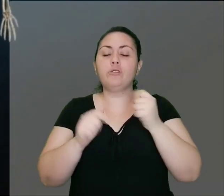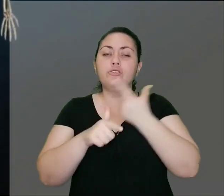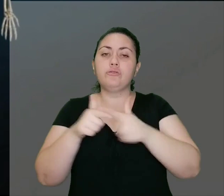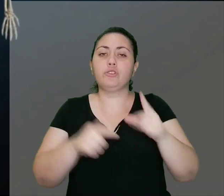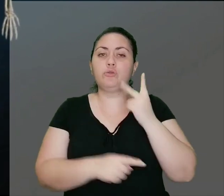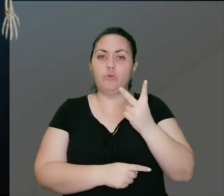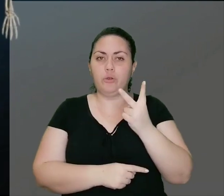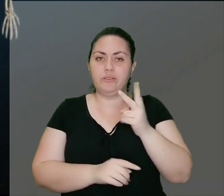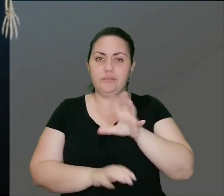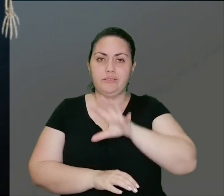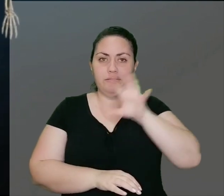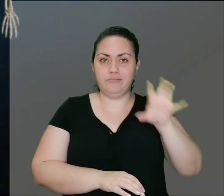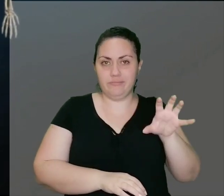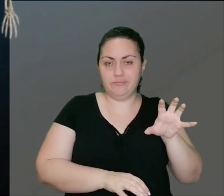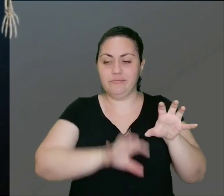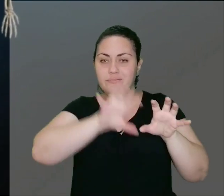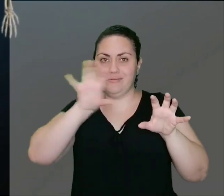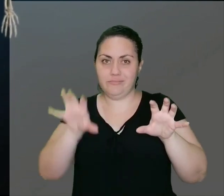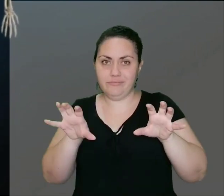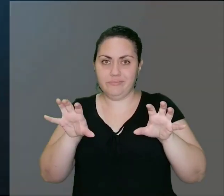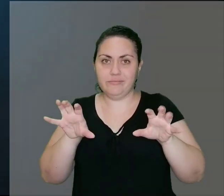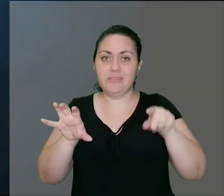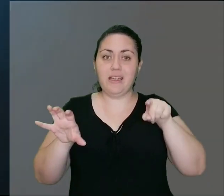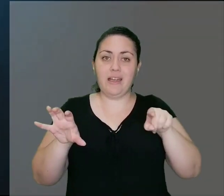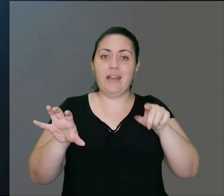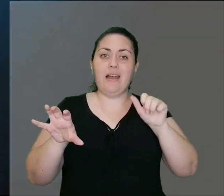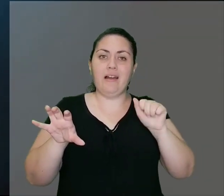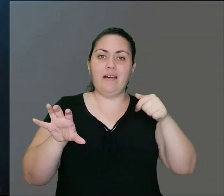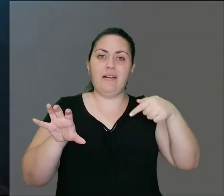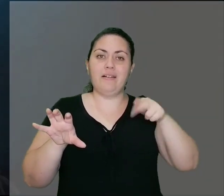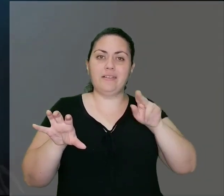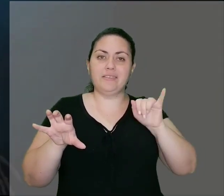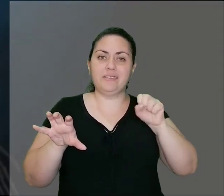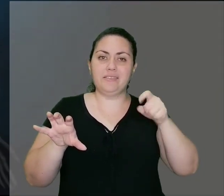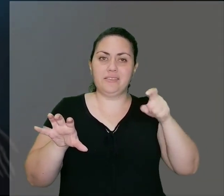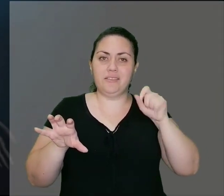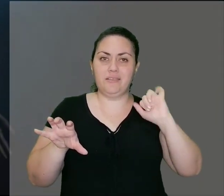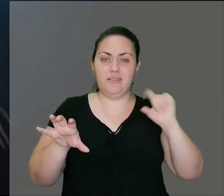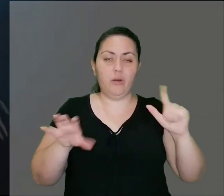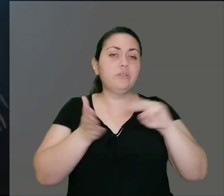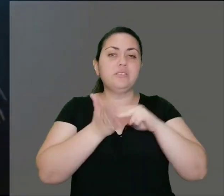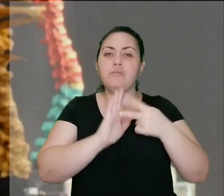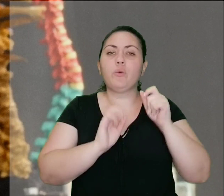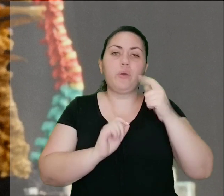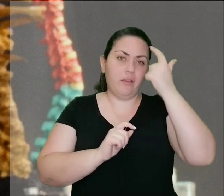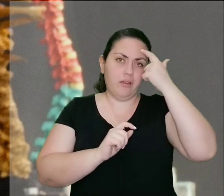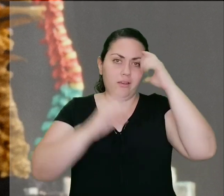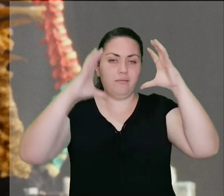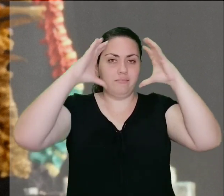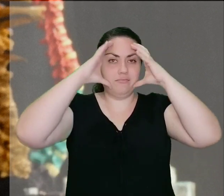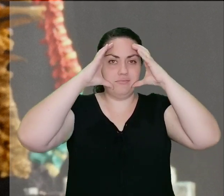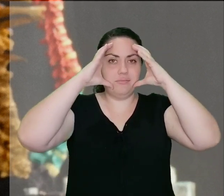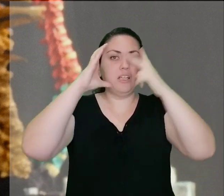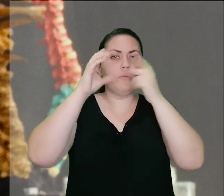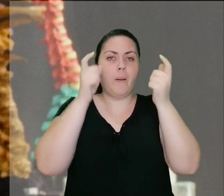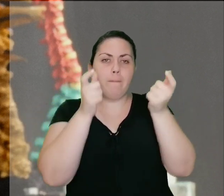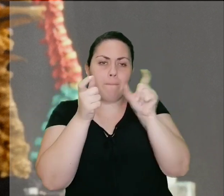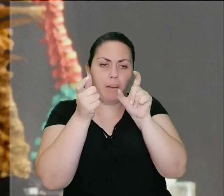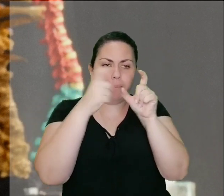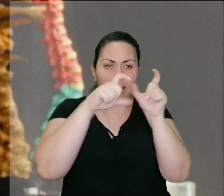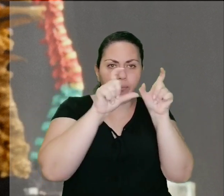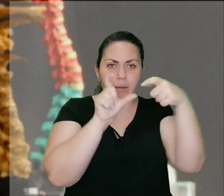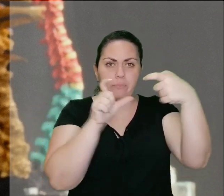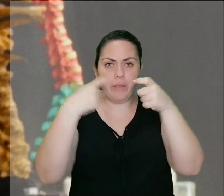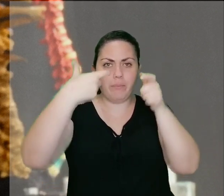o esqueleto axial e o esqueleto apendicular. O esqueleto axial consiste nos ossos do crânio, que se unem como um quebra-cabeça